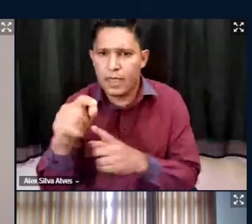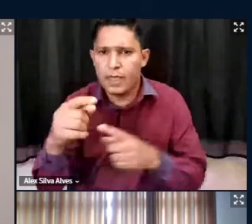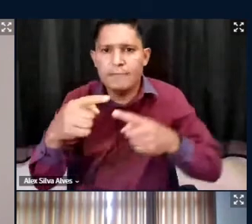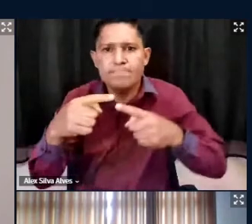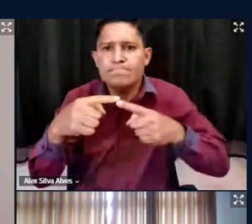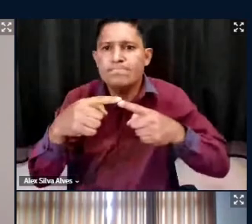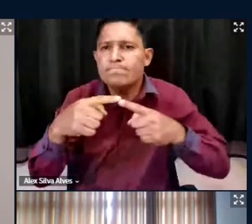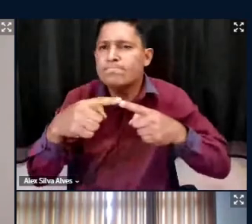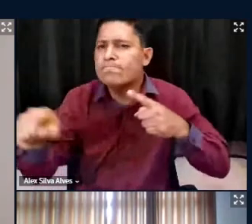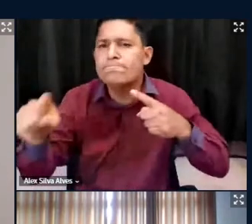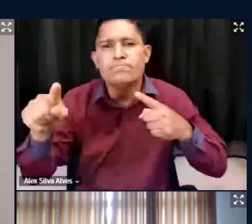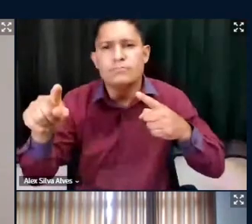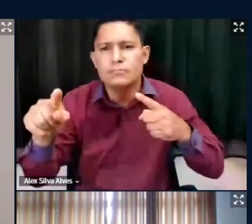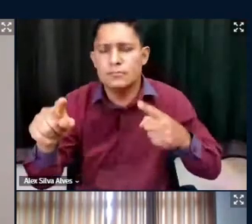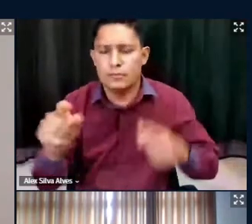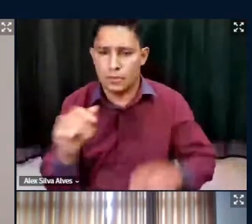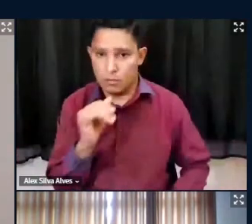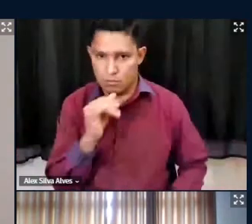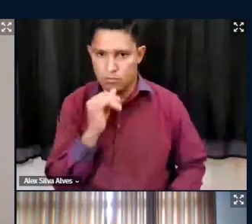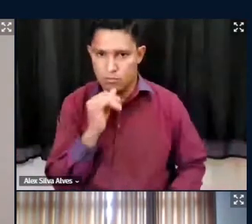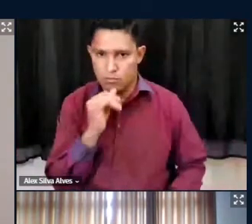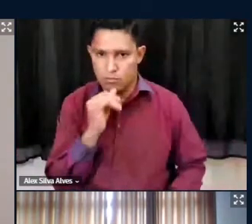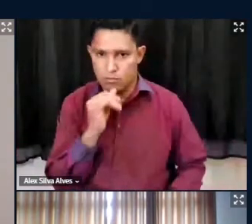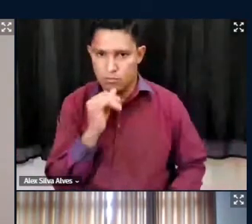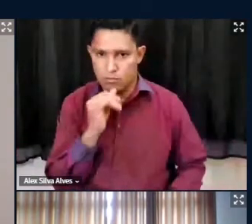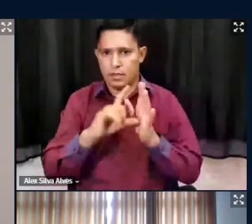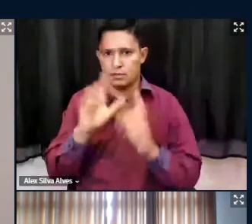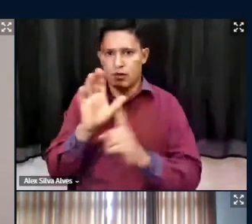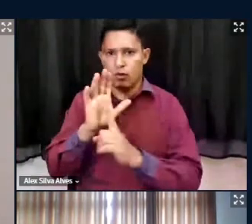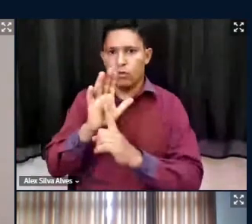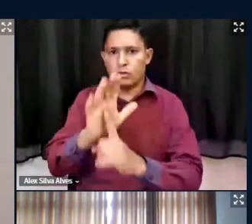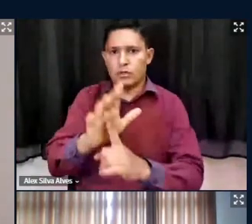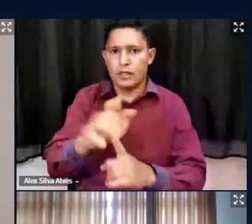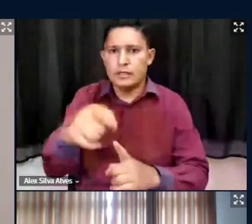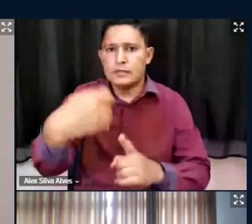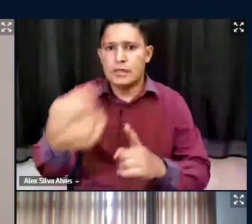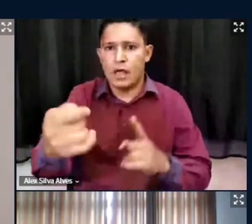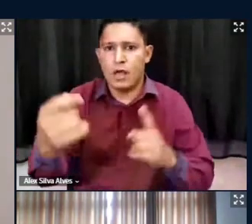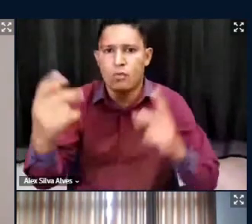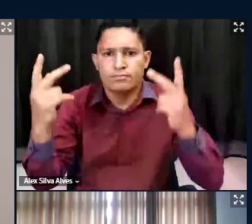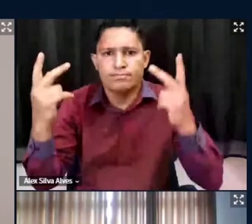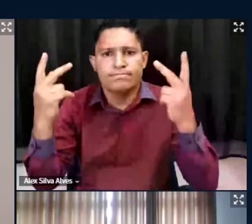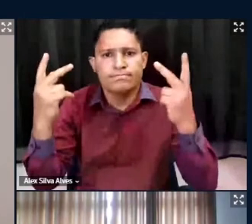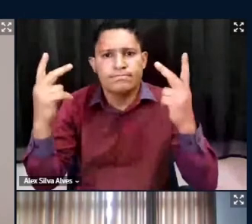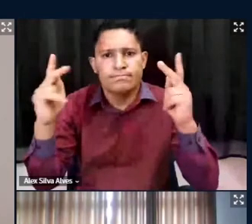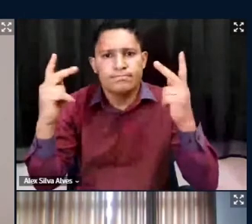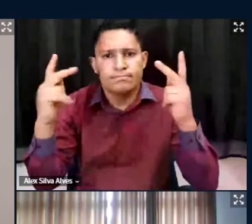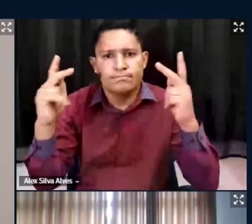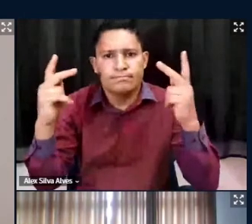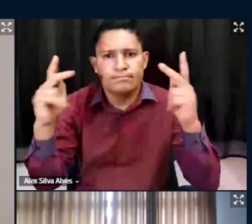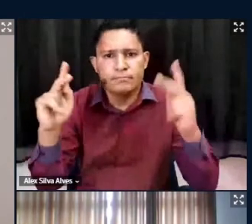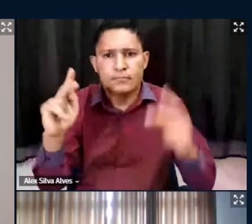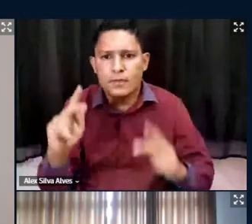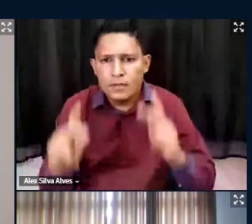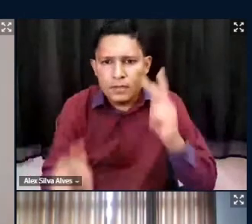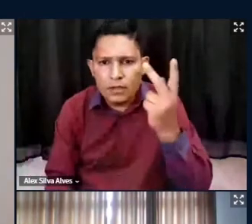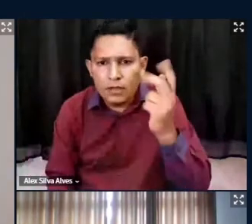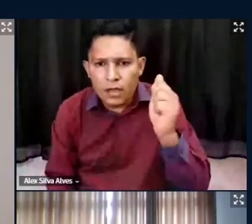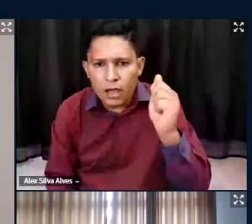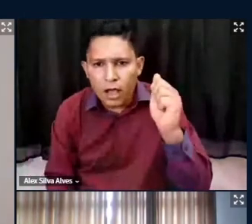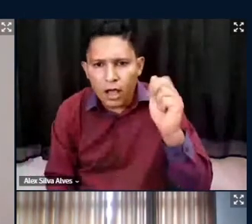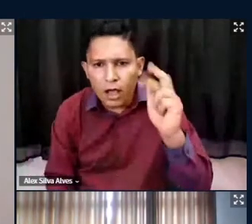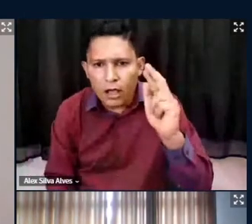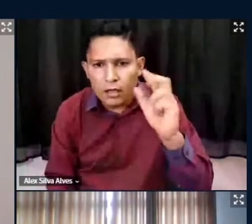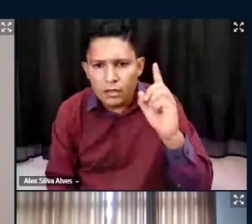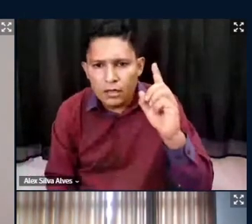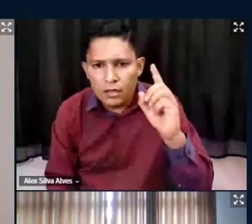A questão do sinal inadequado seria aquele que não tem uma correspondência com o